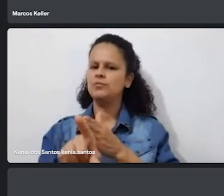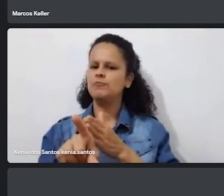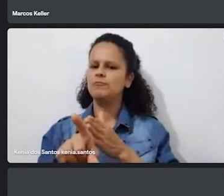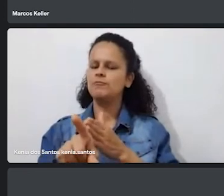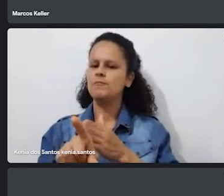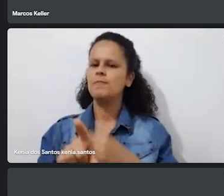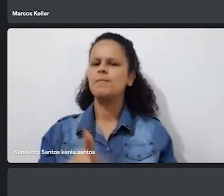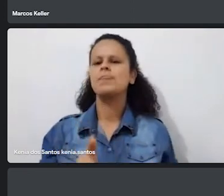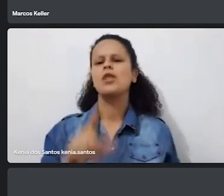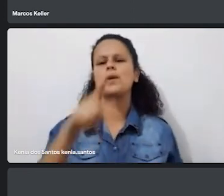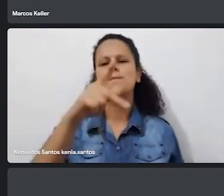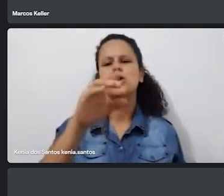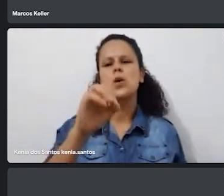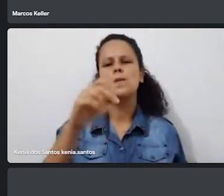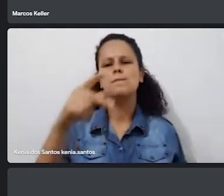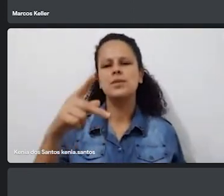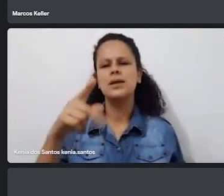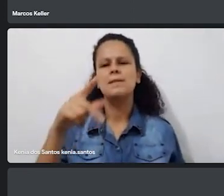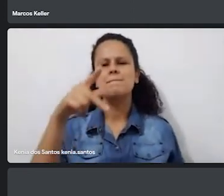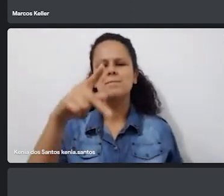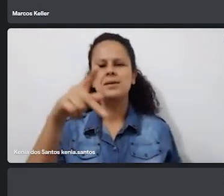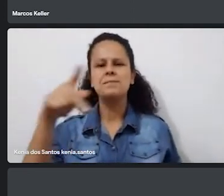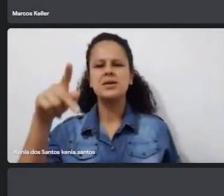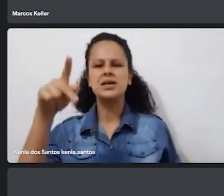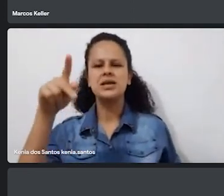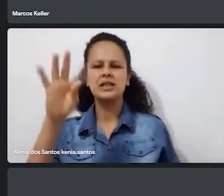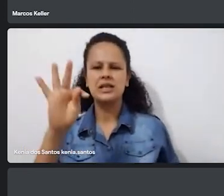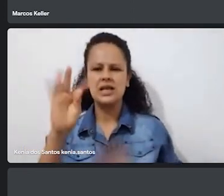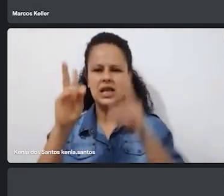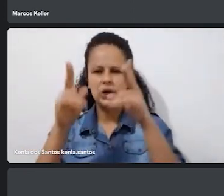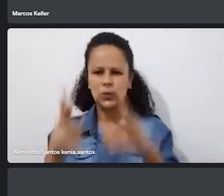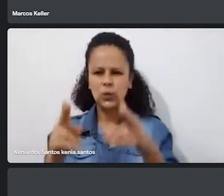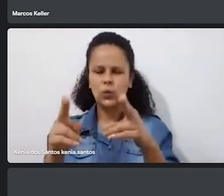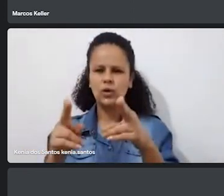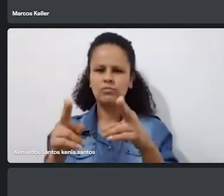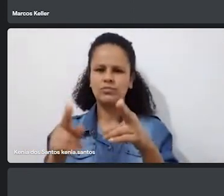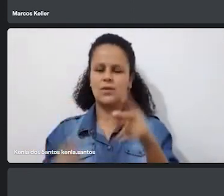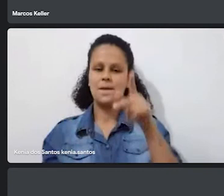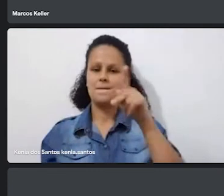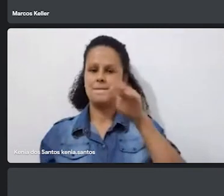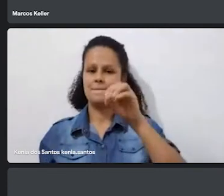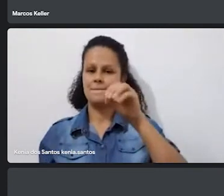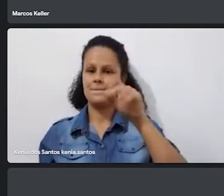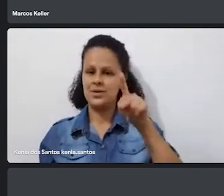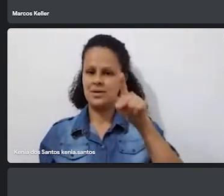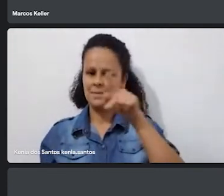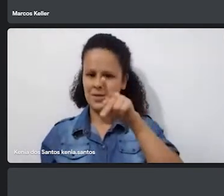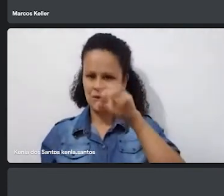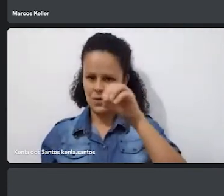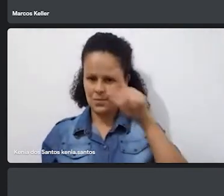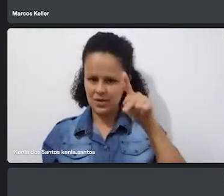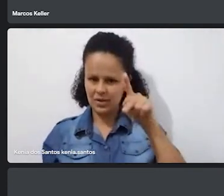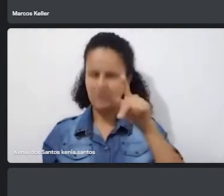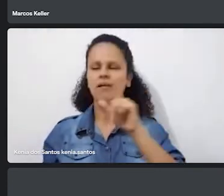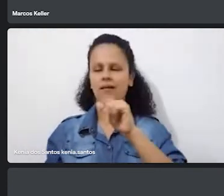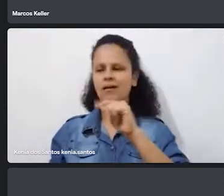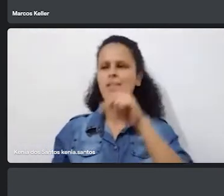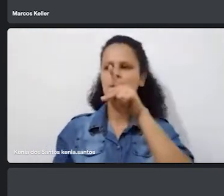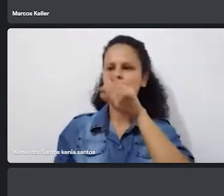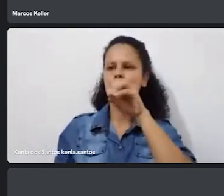POP seria a mesma coisa que PPT? POP, POP, Sim.